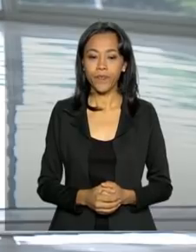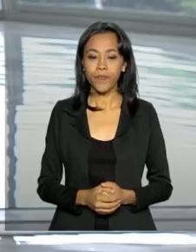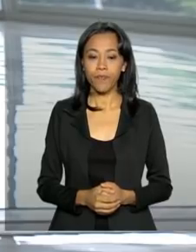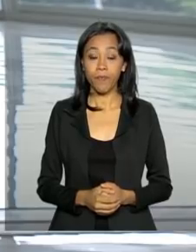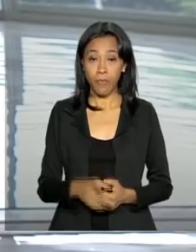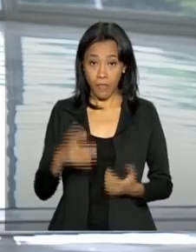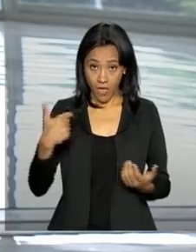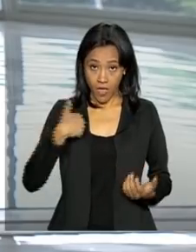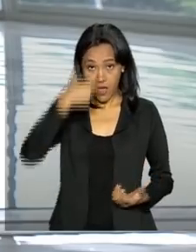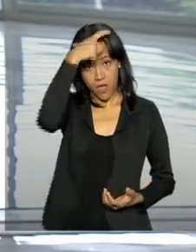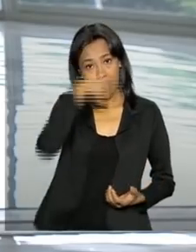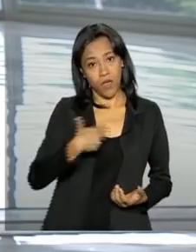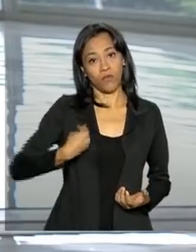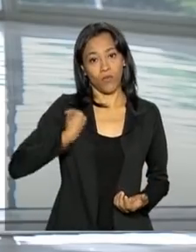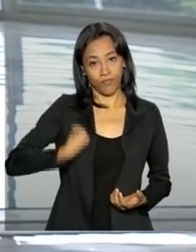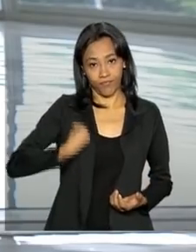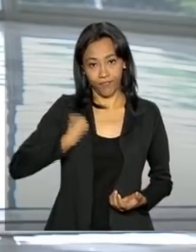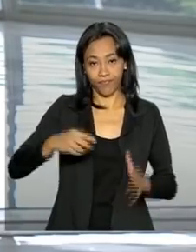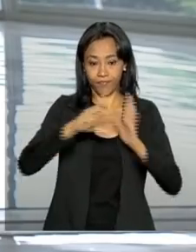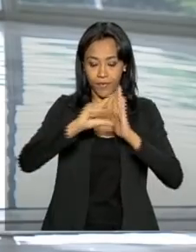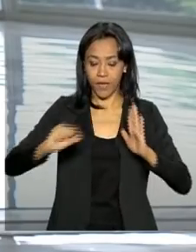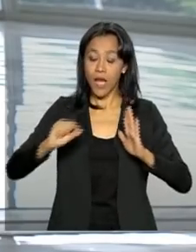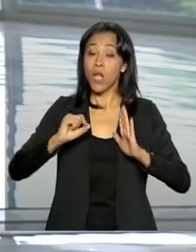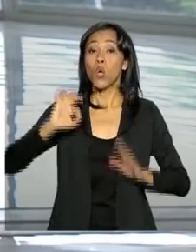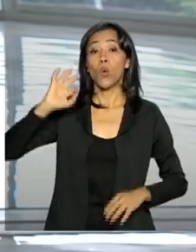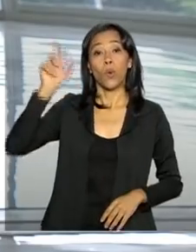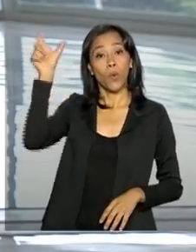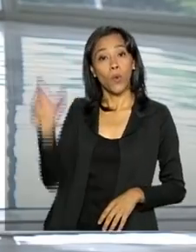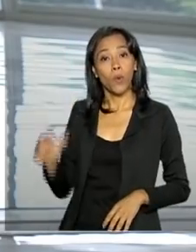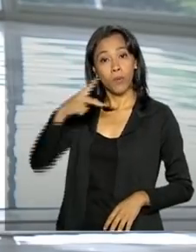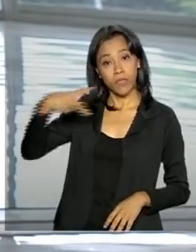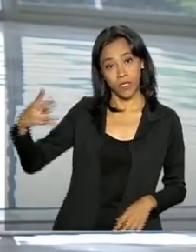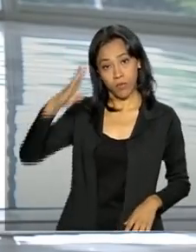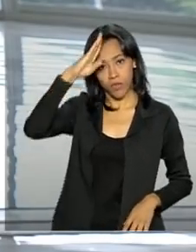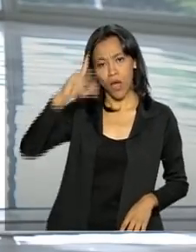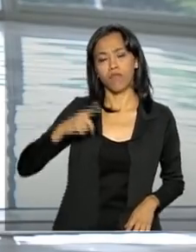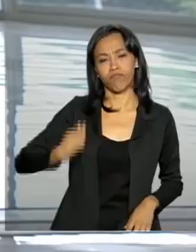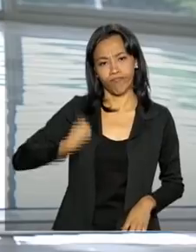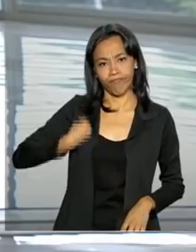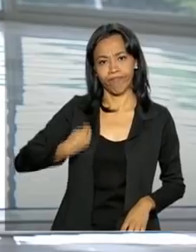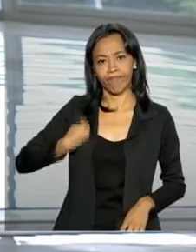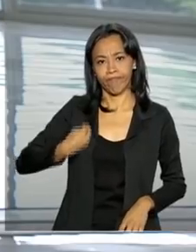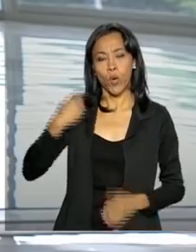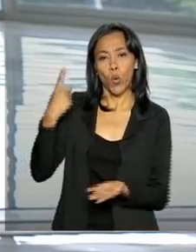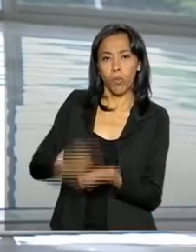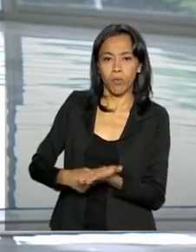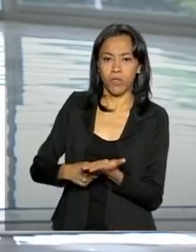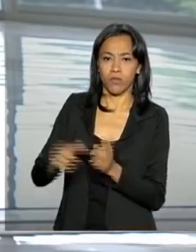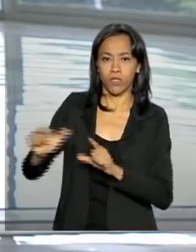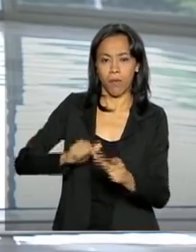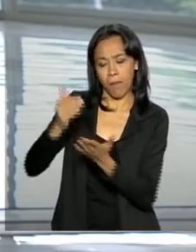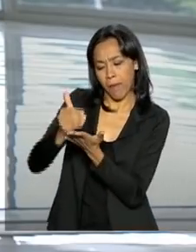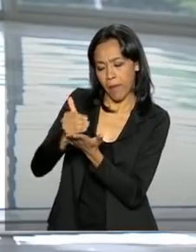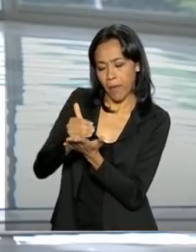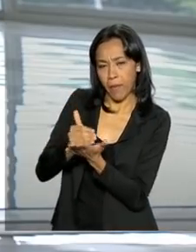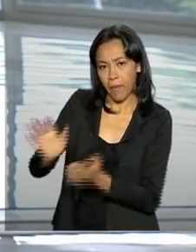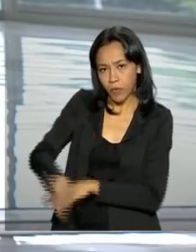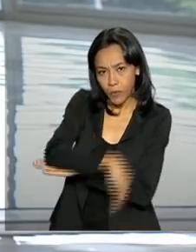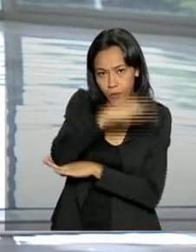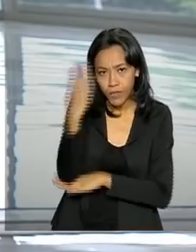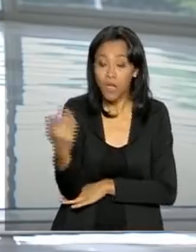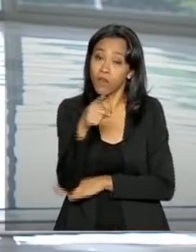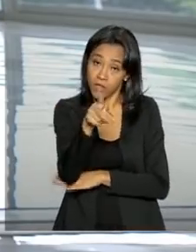Eu estou no Palácio do Planalto, onde o presidente Jair Bolsonaro cumpre a agenda durante todo o dia. Você acompanha